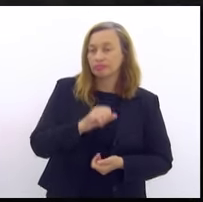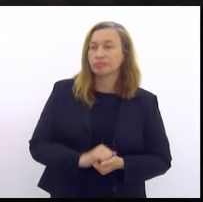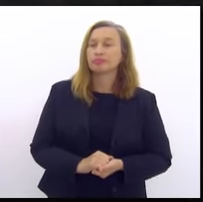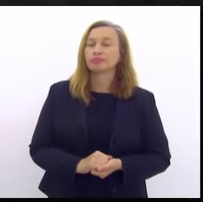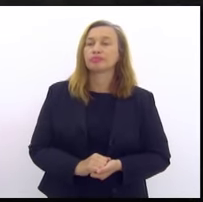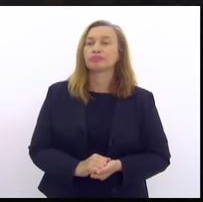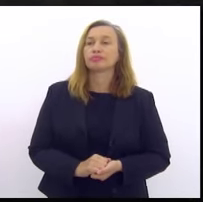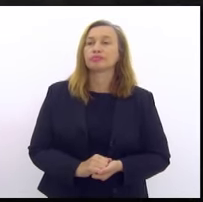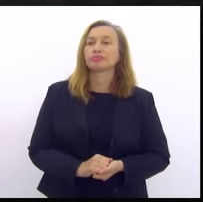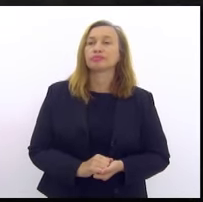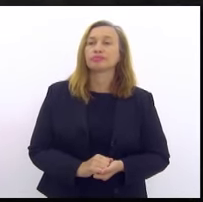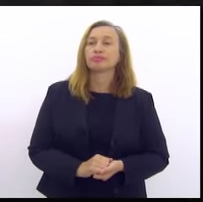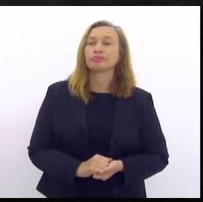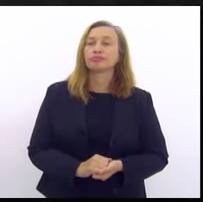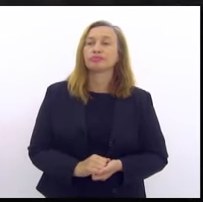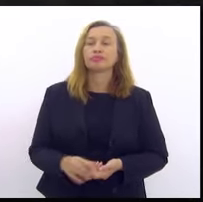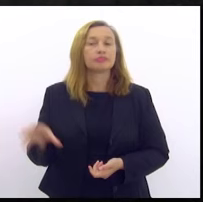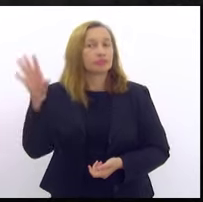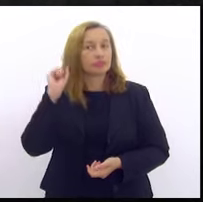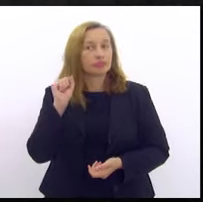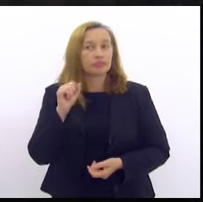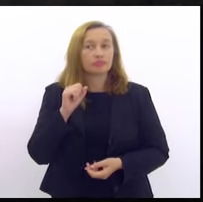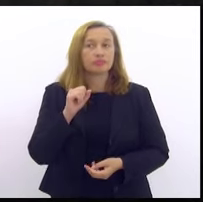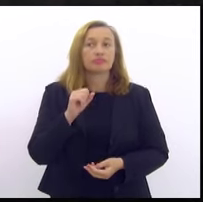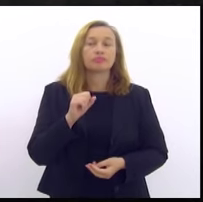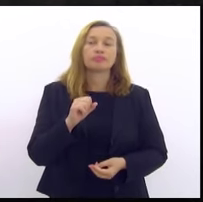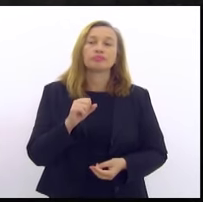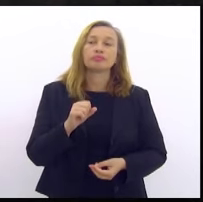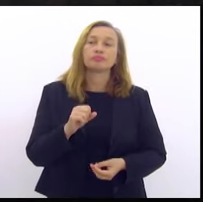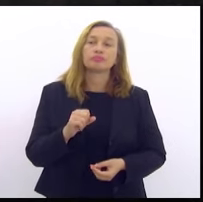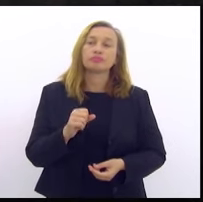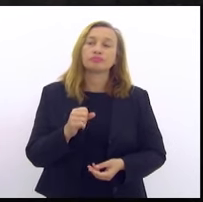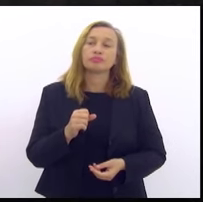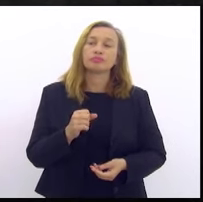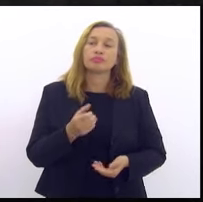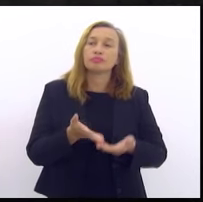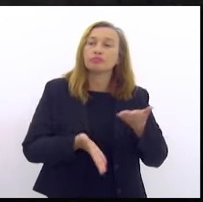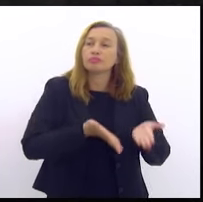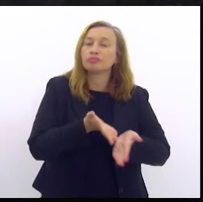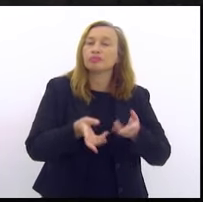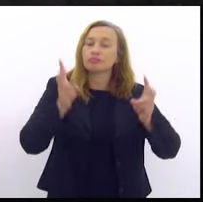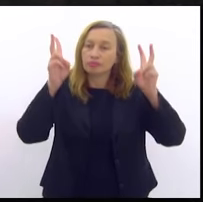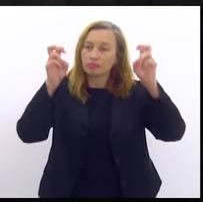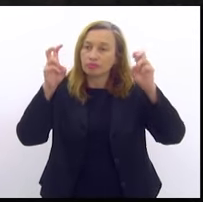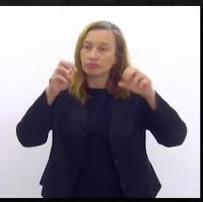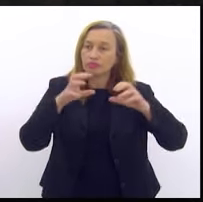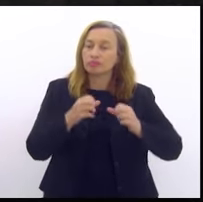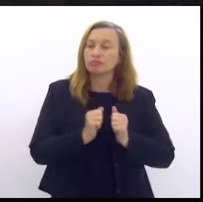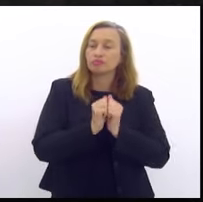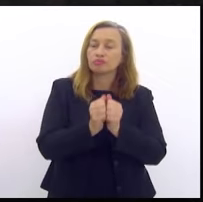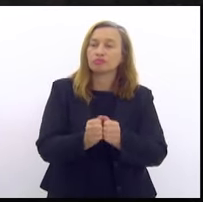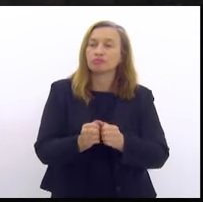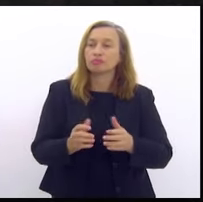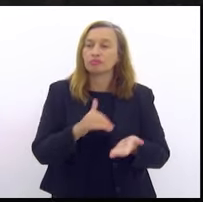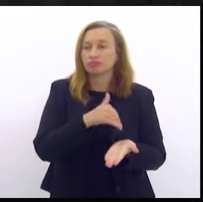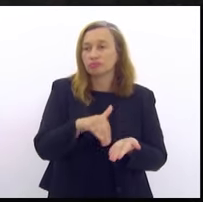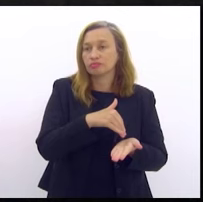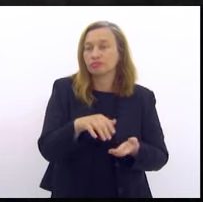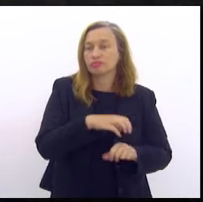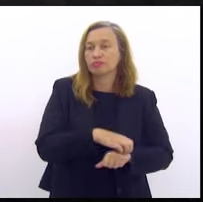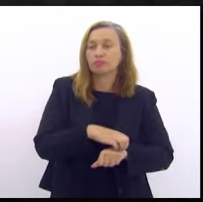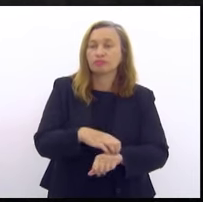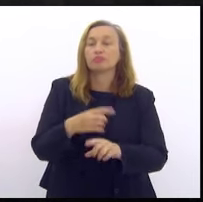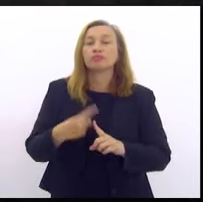para serem ouvidas e tratarem desta discussão junto à Secretaria de Transporte. Por que eu digo isso? Porque